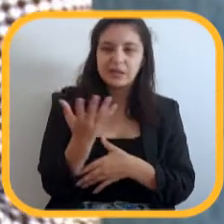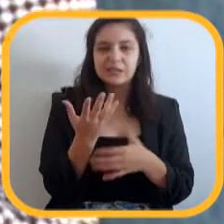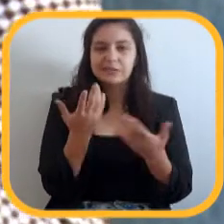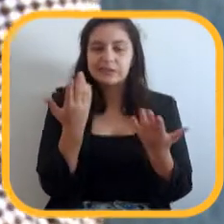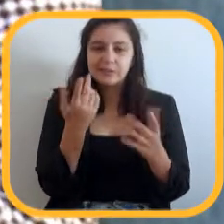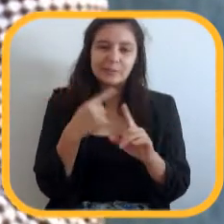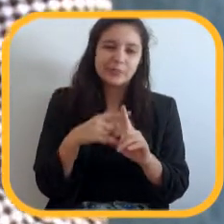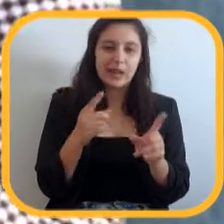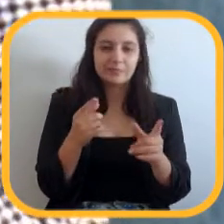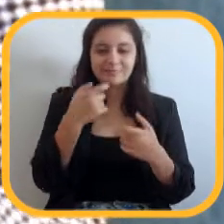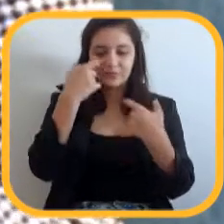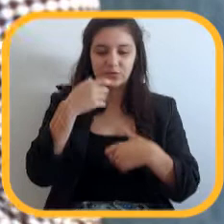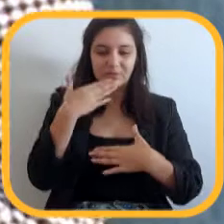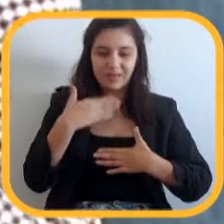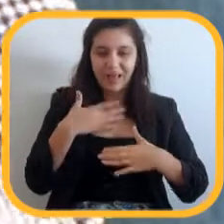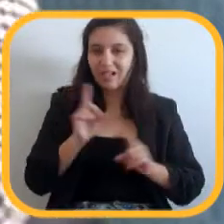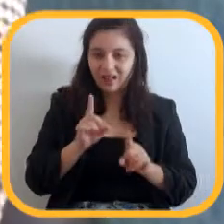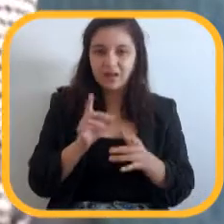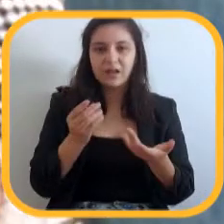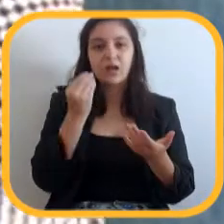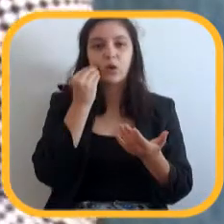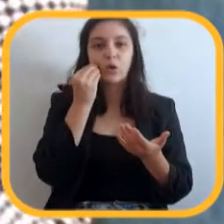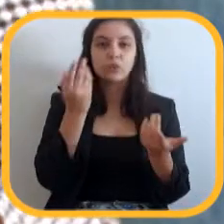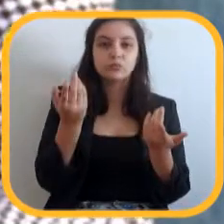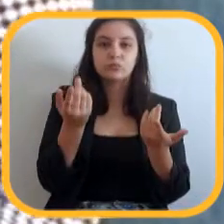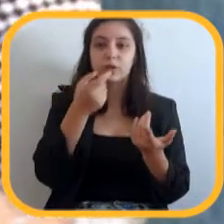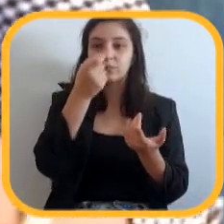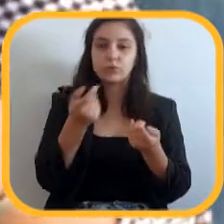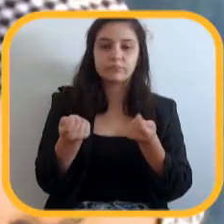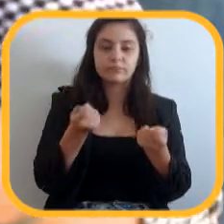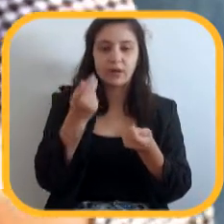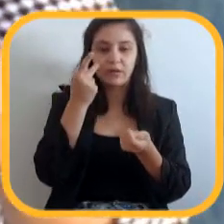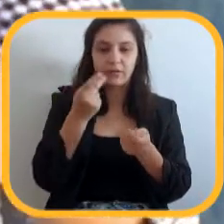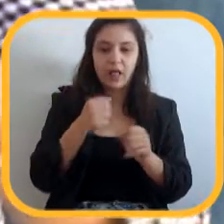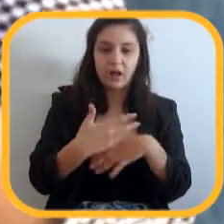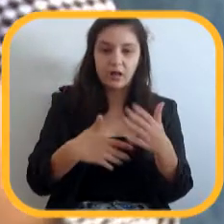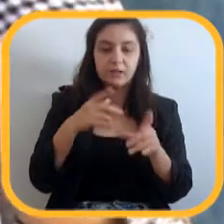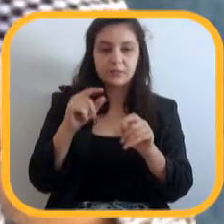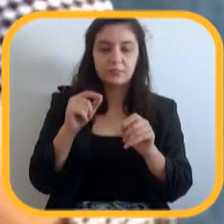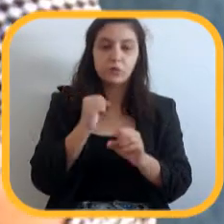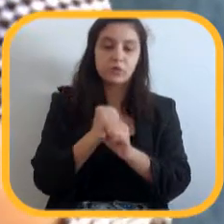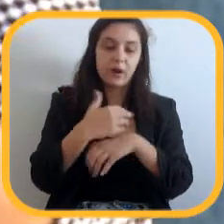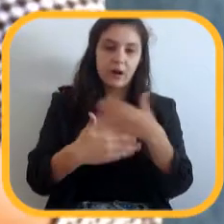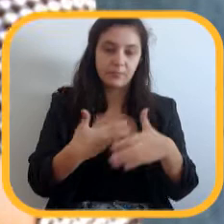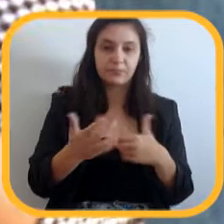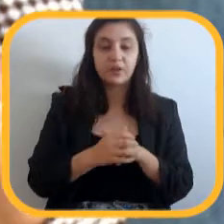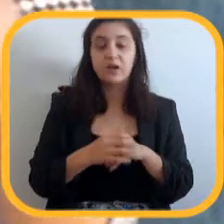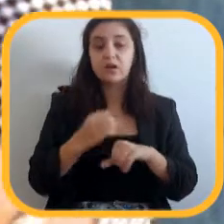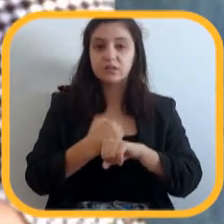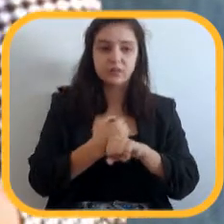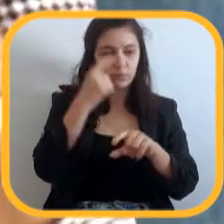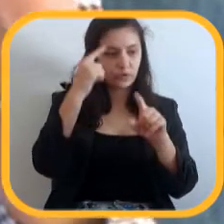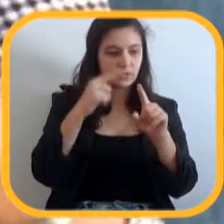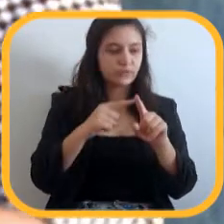assim um ambiente que não seja tão positivo para a pessoa, e também da forma como é que a pessoa gera a sua vida pessoal e o seu trabalho.